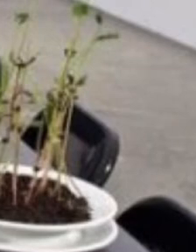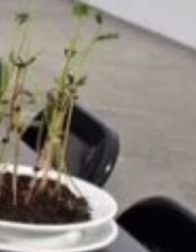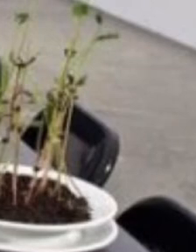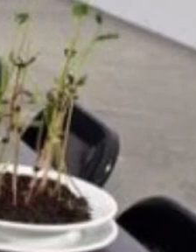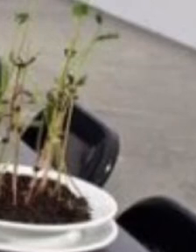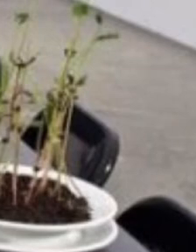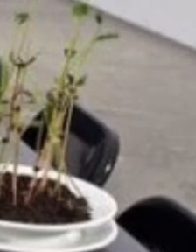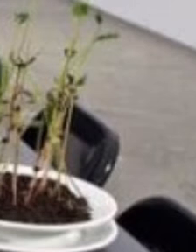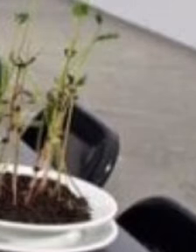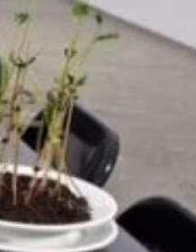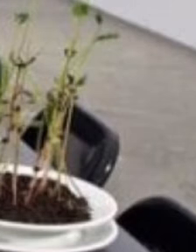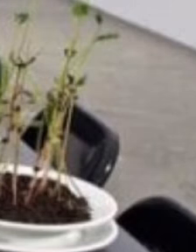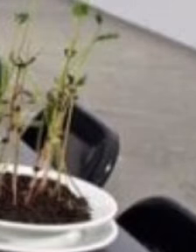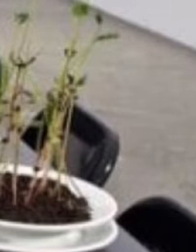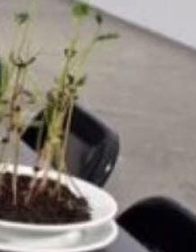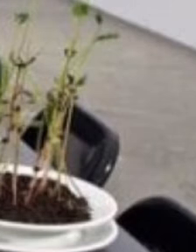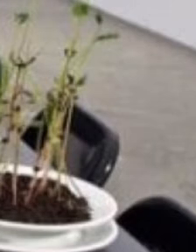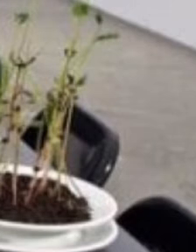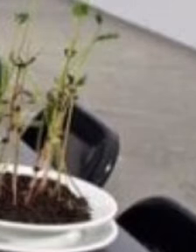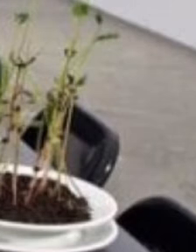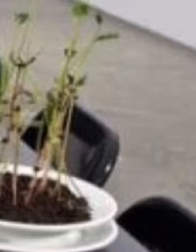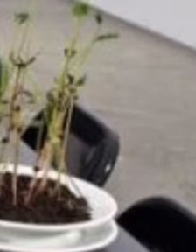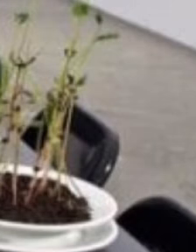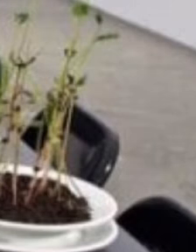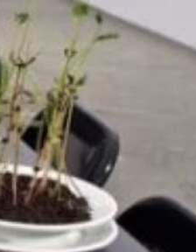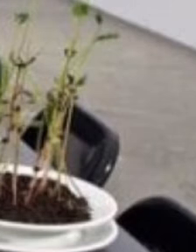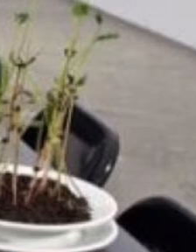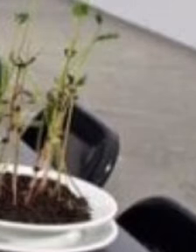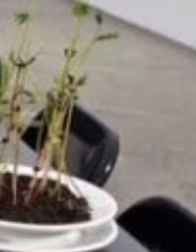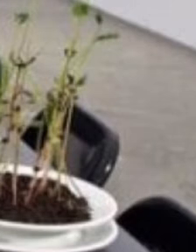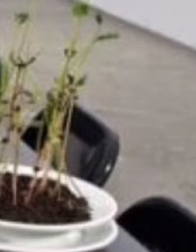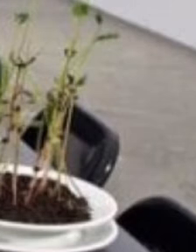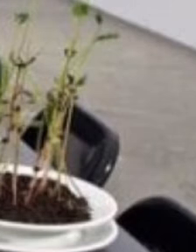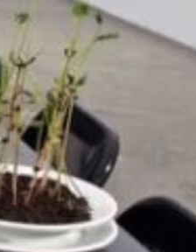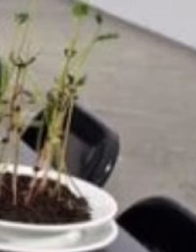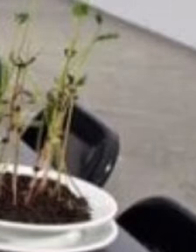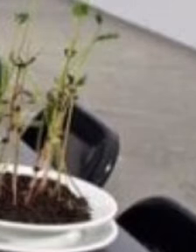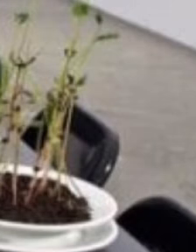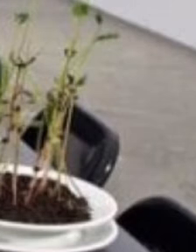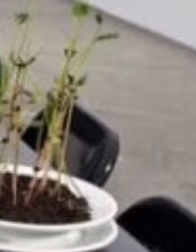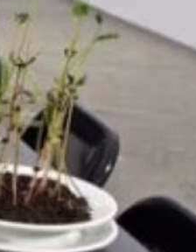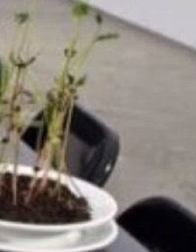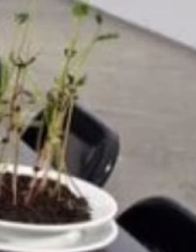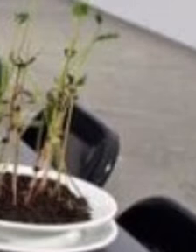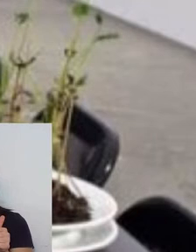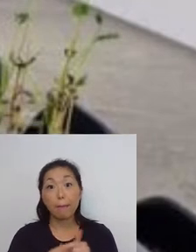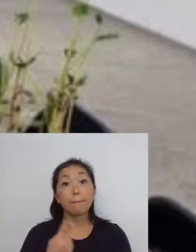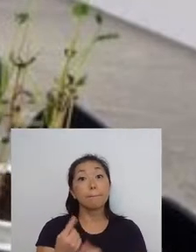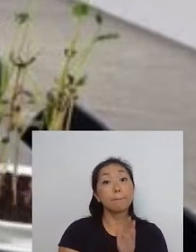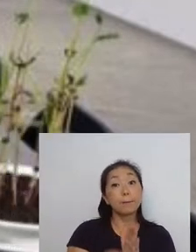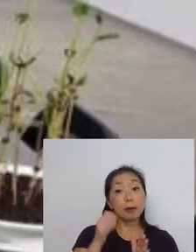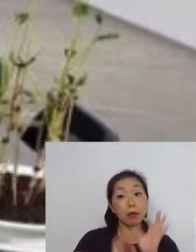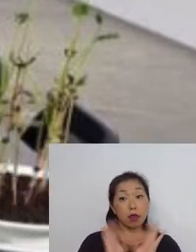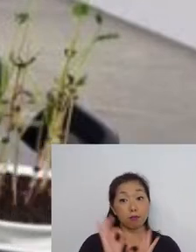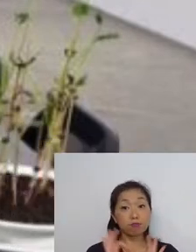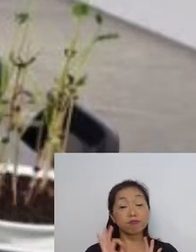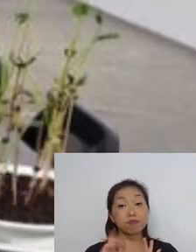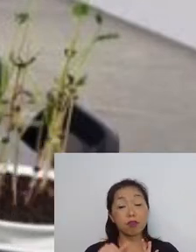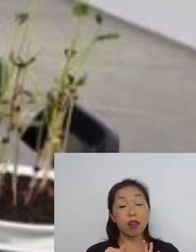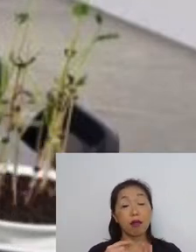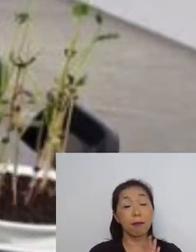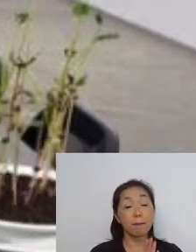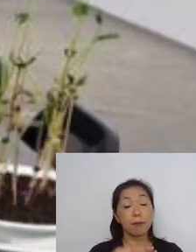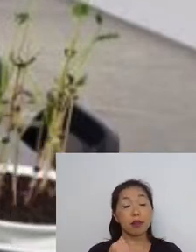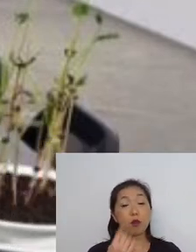bolo para depois repartir. E apesar de ter sido montado pela primeira vez há 43 anos atrás, depois ela foi